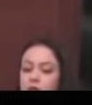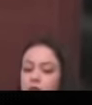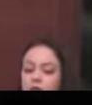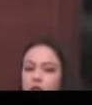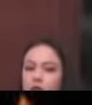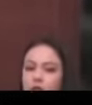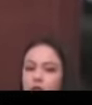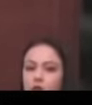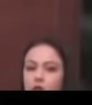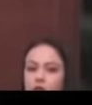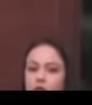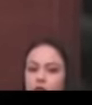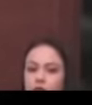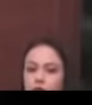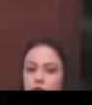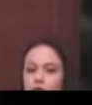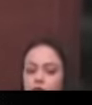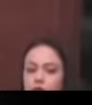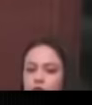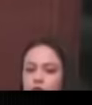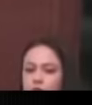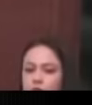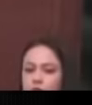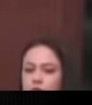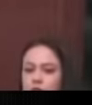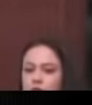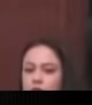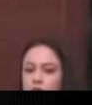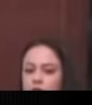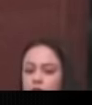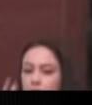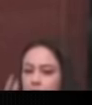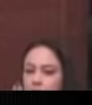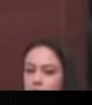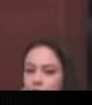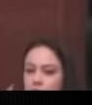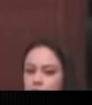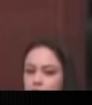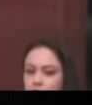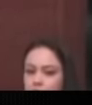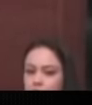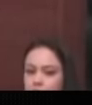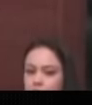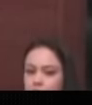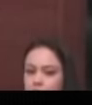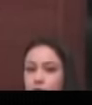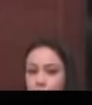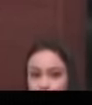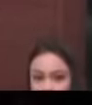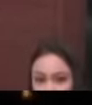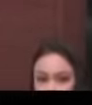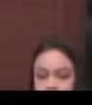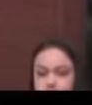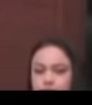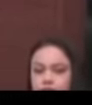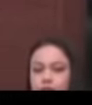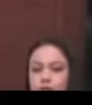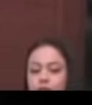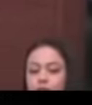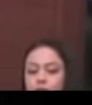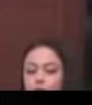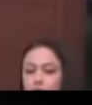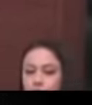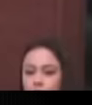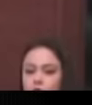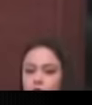dois vinculantes. E este aí teria para a declaração de constitucionalidade. Eu reitero, na ação declaratória